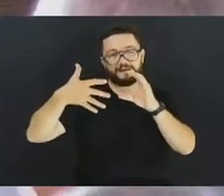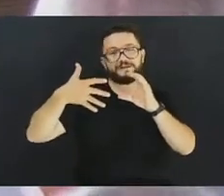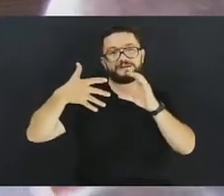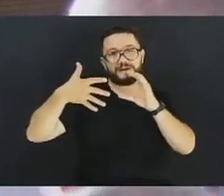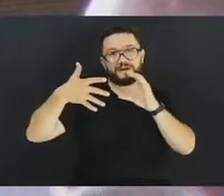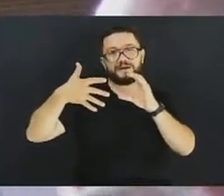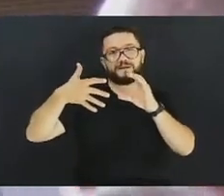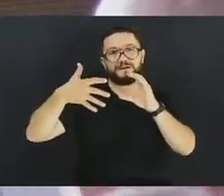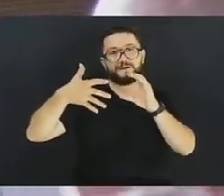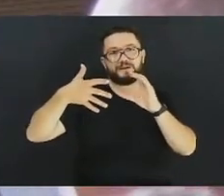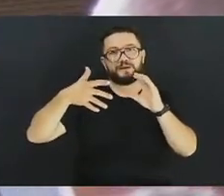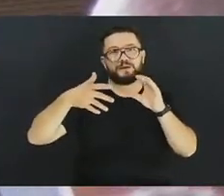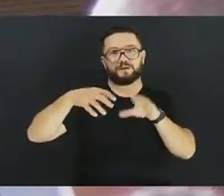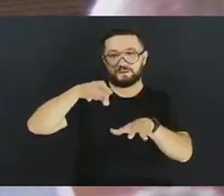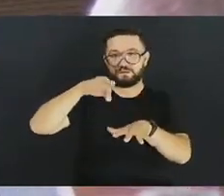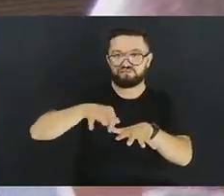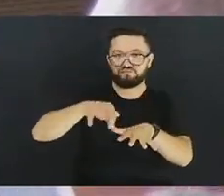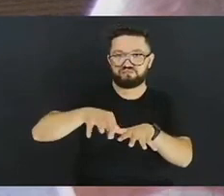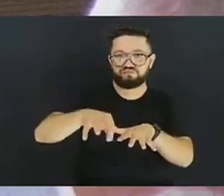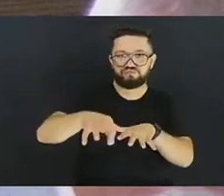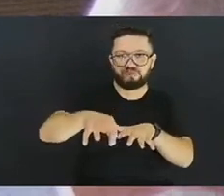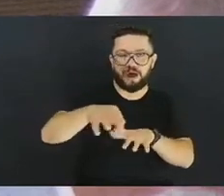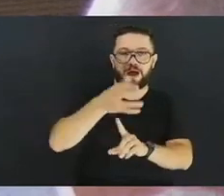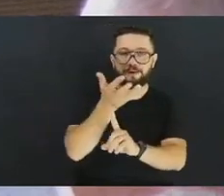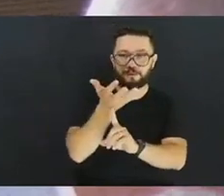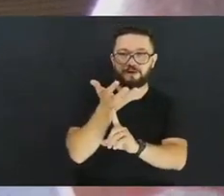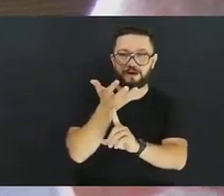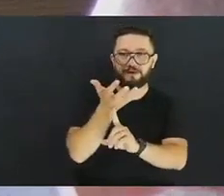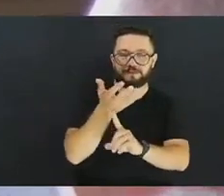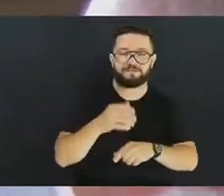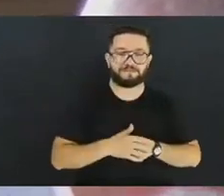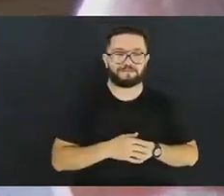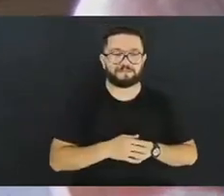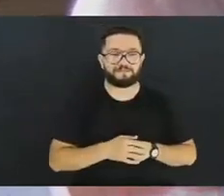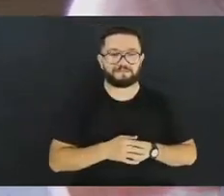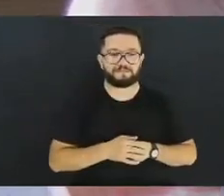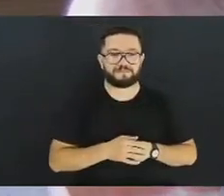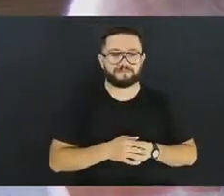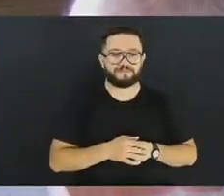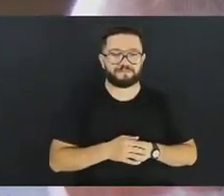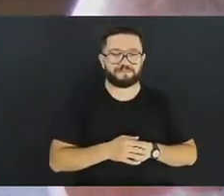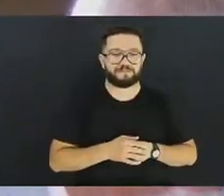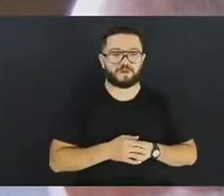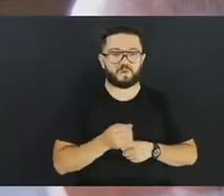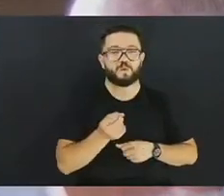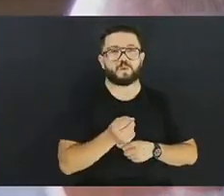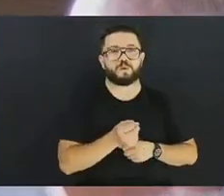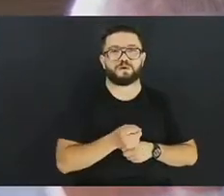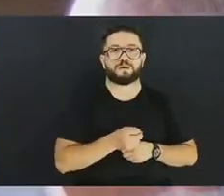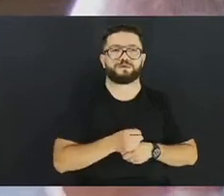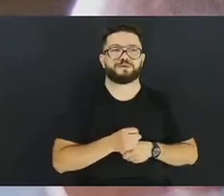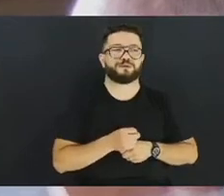à plantação de araucária, as remanescentes de vegetação nativa, mata de